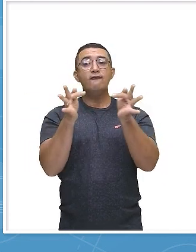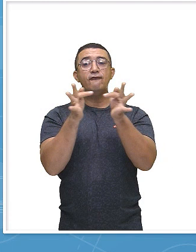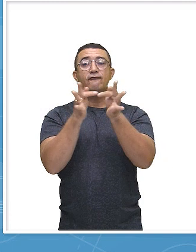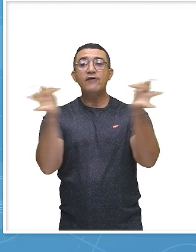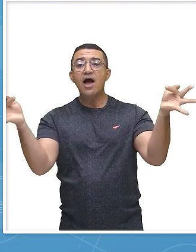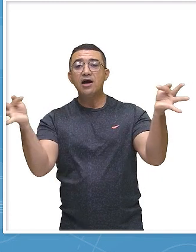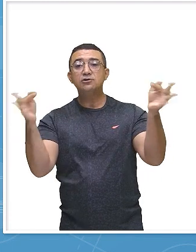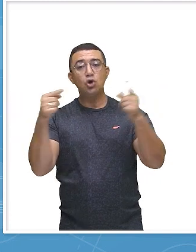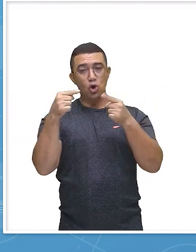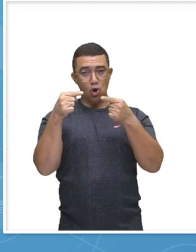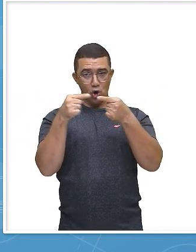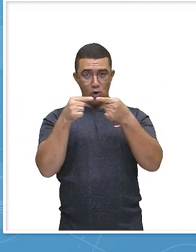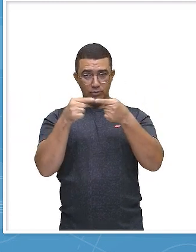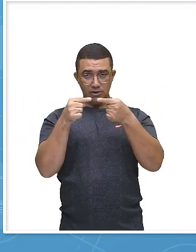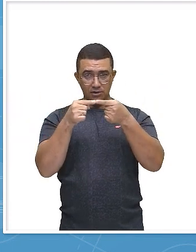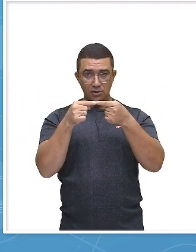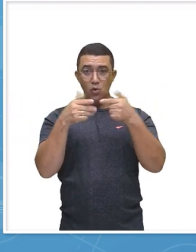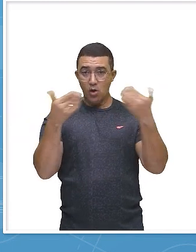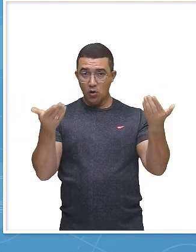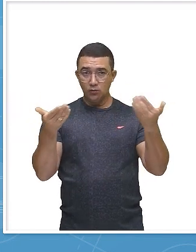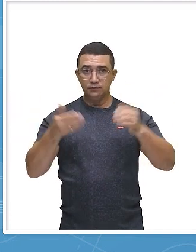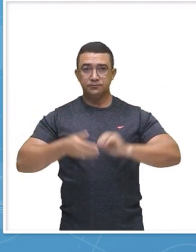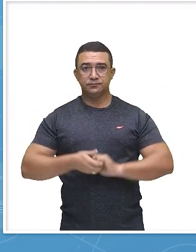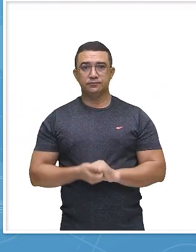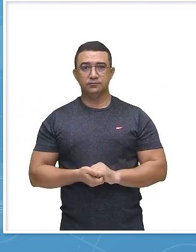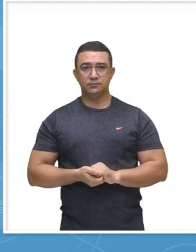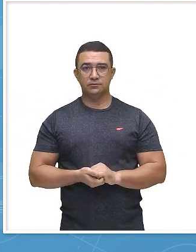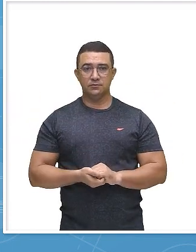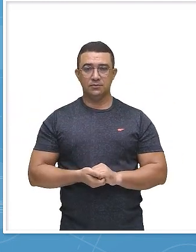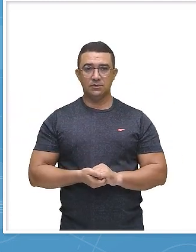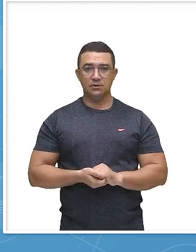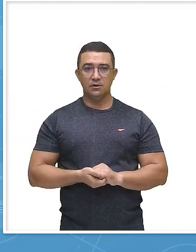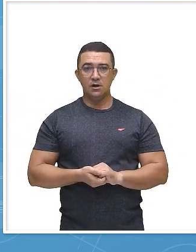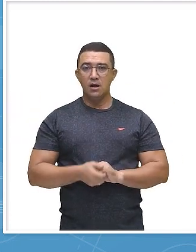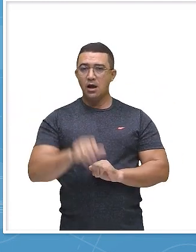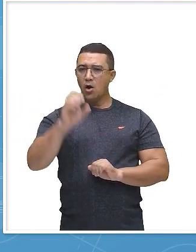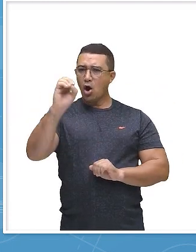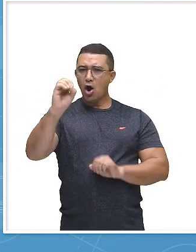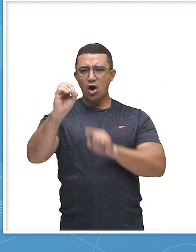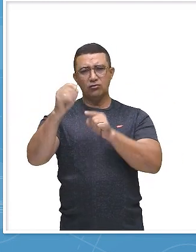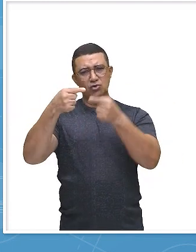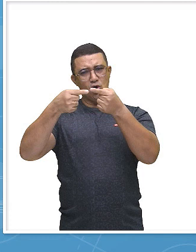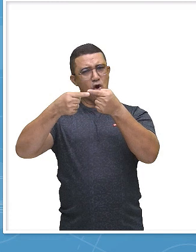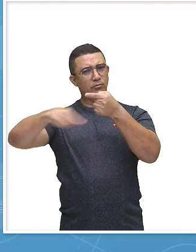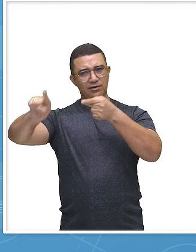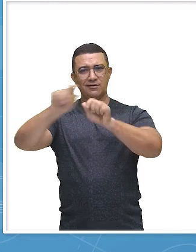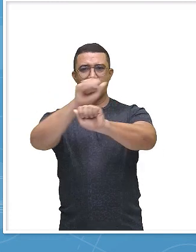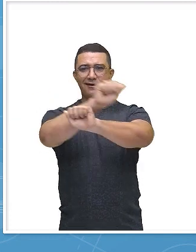Na C não é e nem na D. Porque aqui, circo, eu tenho um artigo definido. Ou circo,